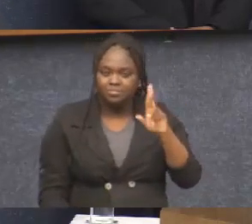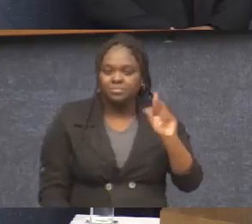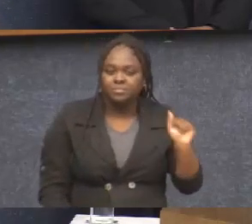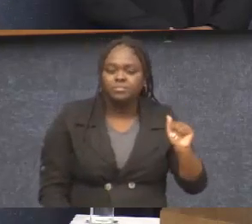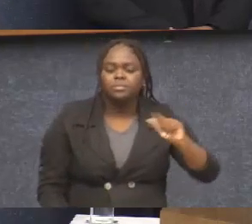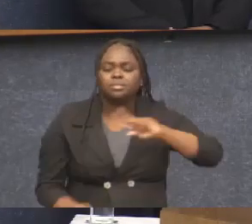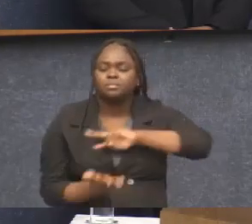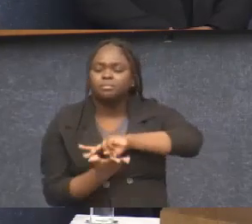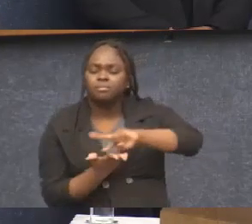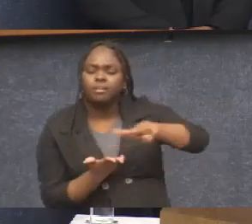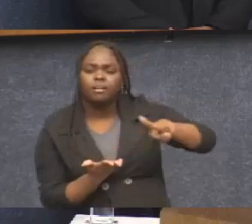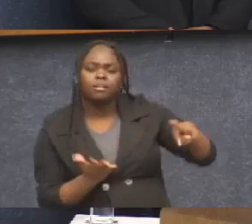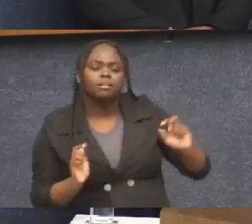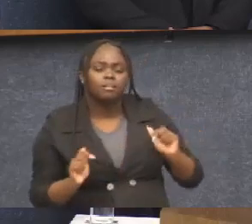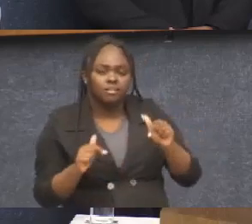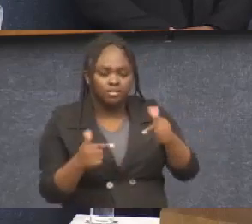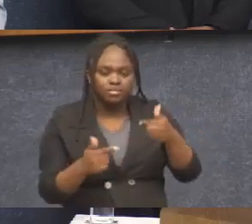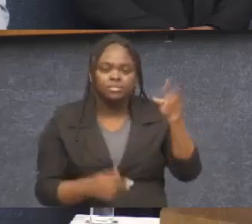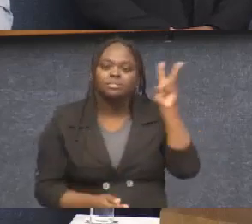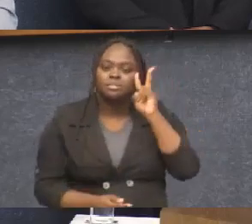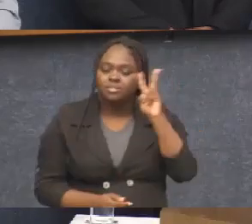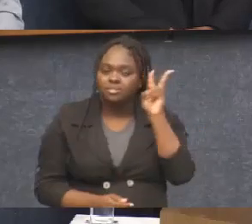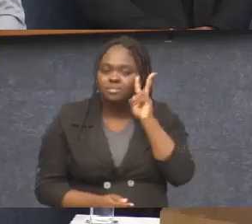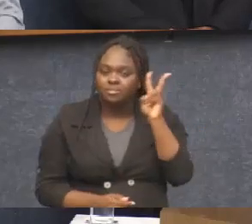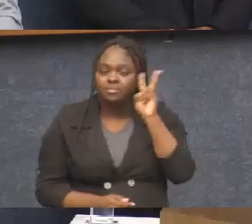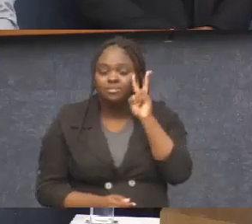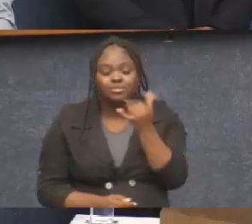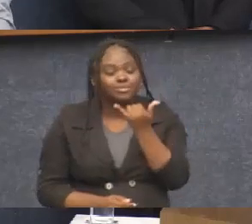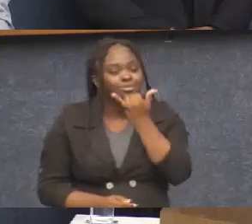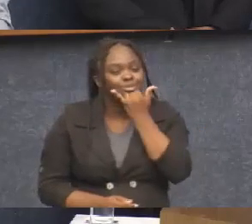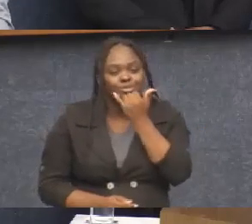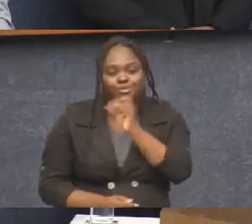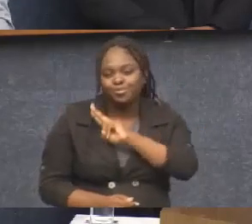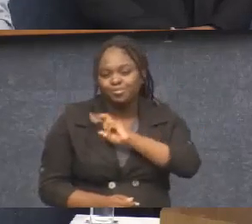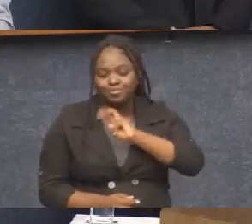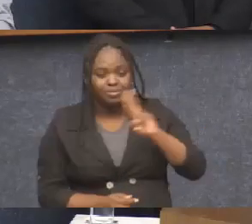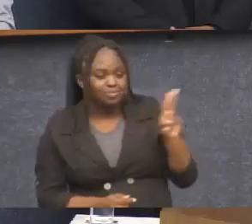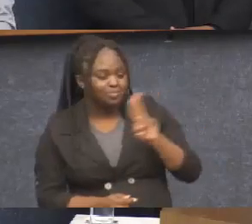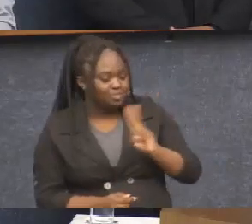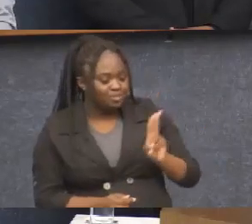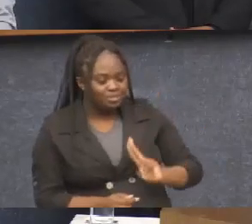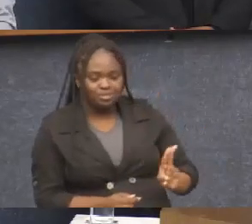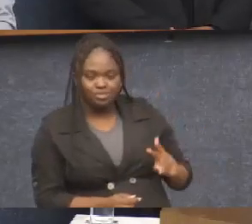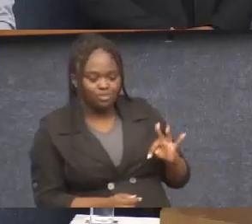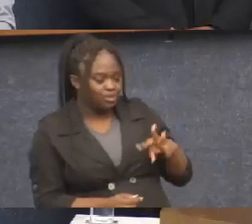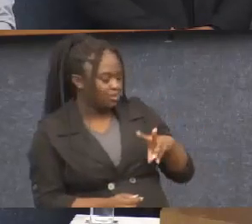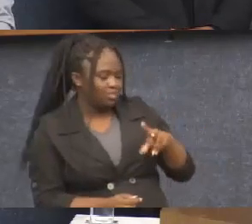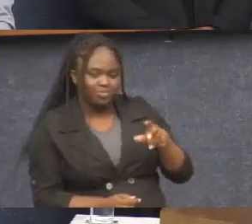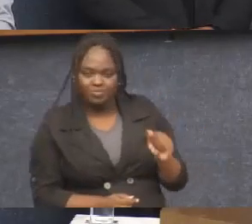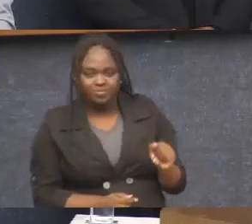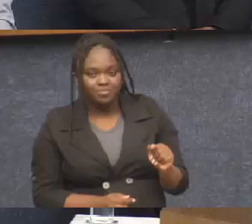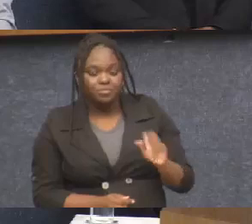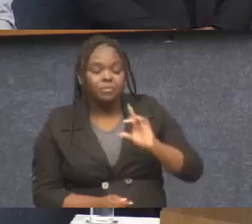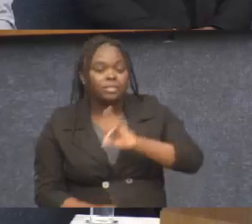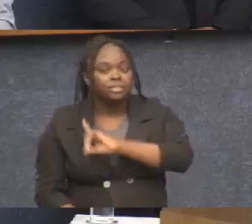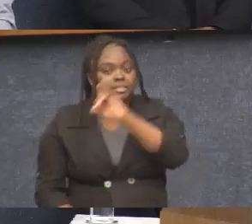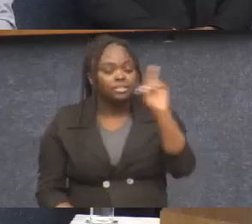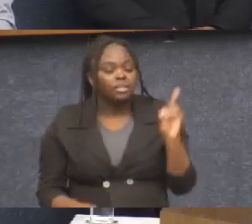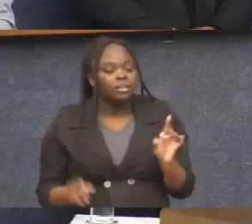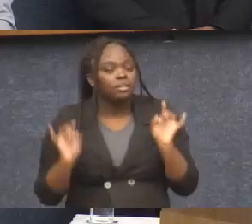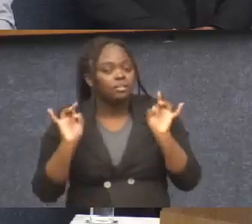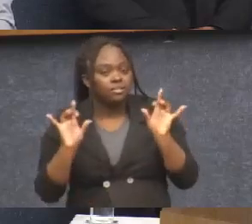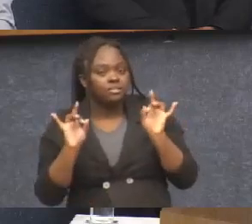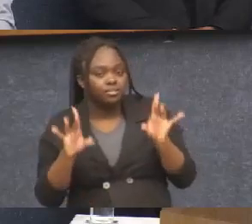e as histórias. Desculpa se eu não citar a todos. Neste dia tão especial, em